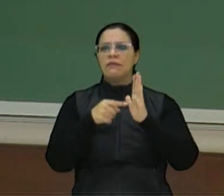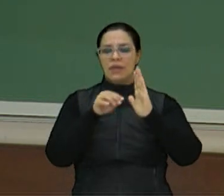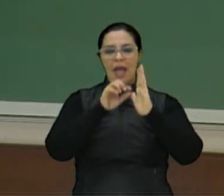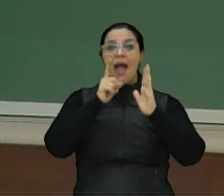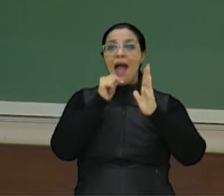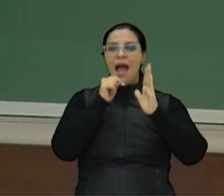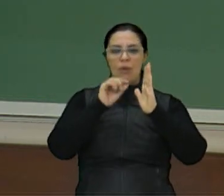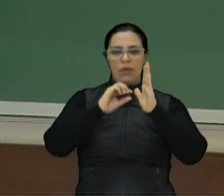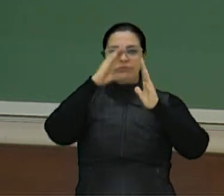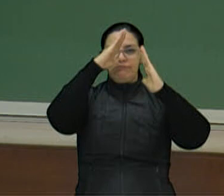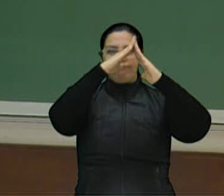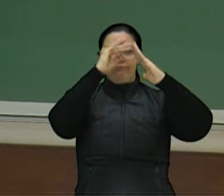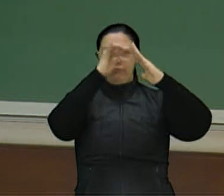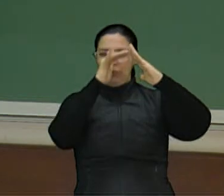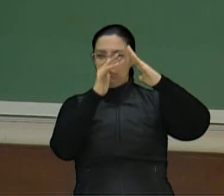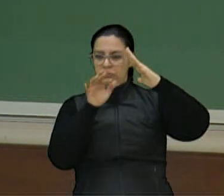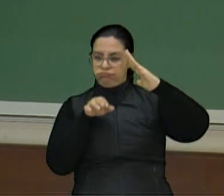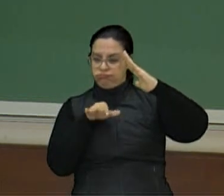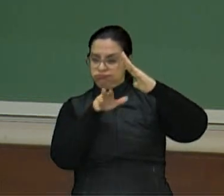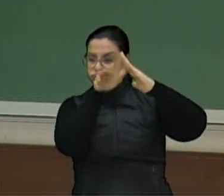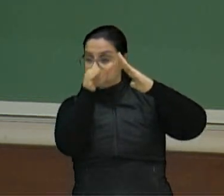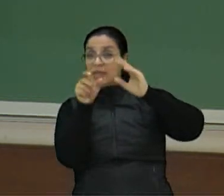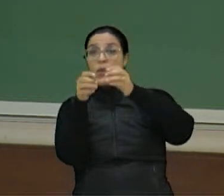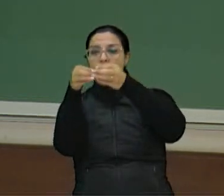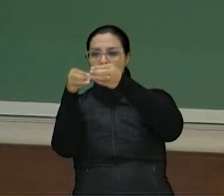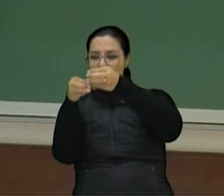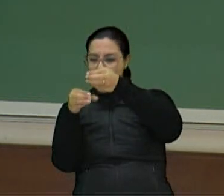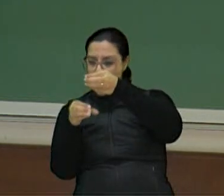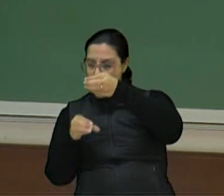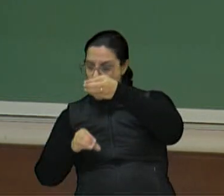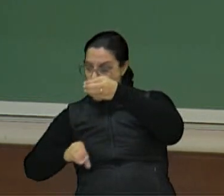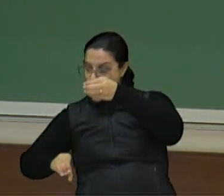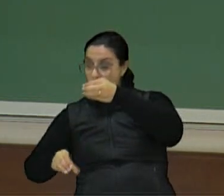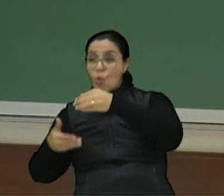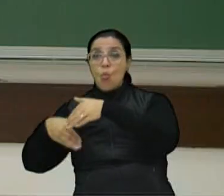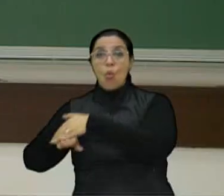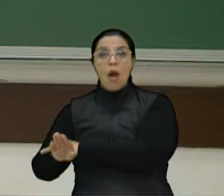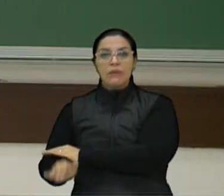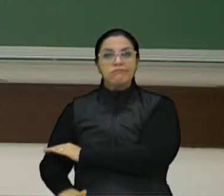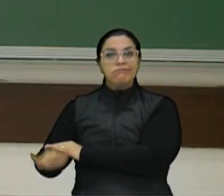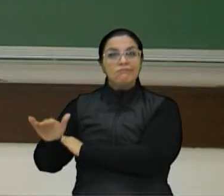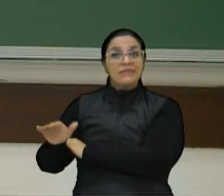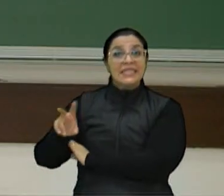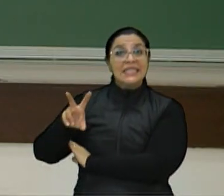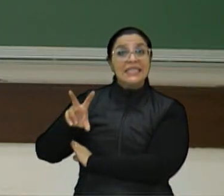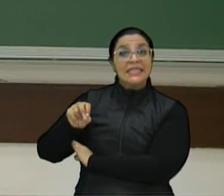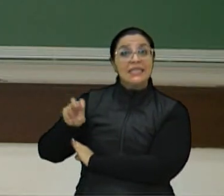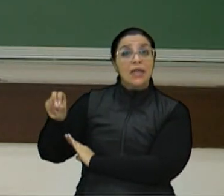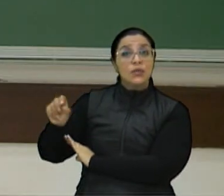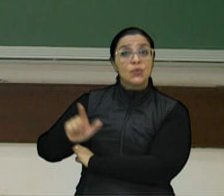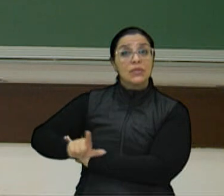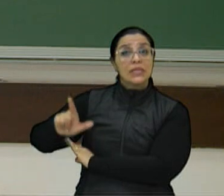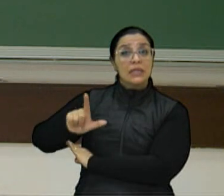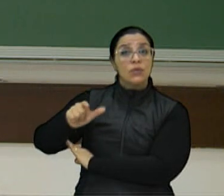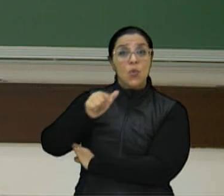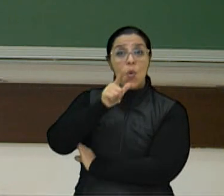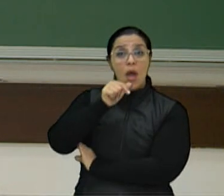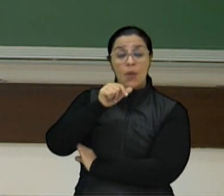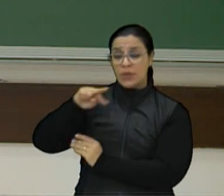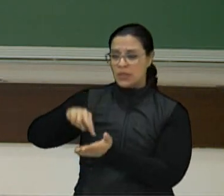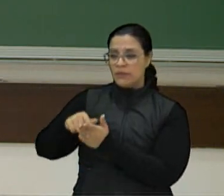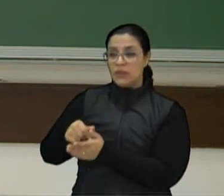Você vai dizer, mas meio metro cúbico é quanto isso? 500 litros. E o que você faz com esses 500 litros de água? Molho a